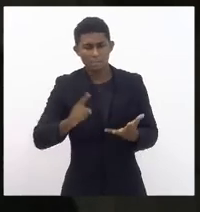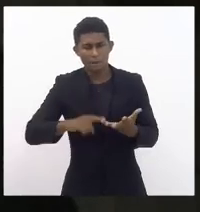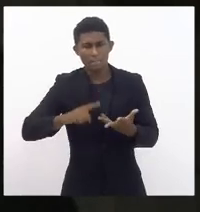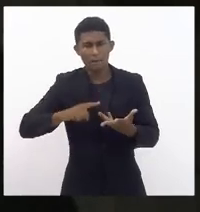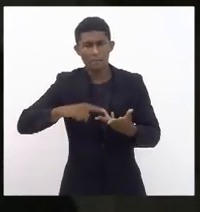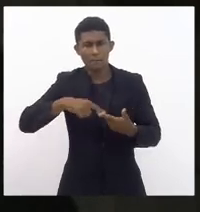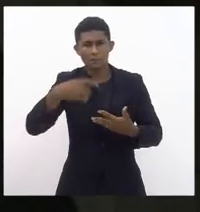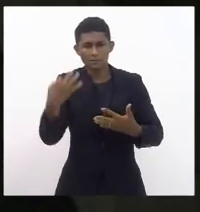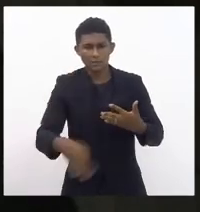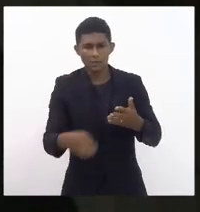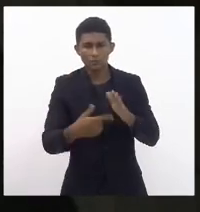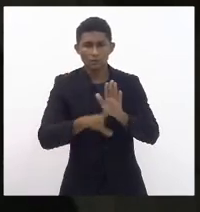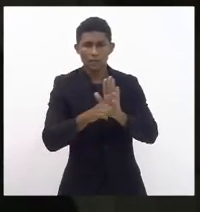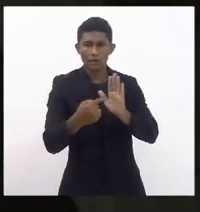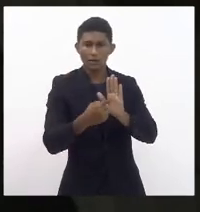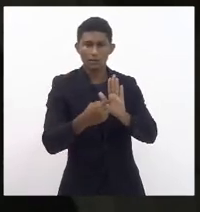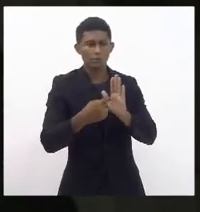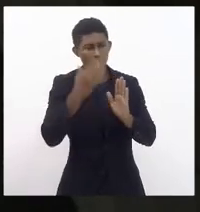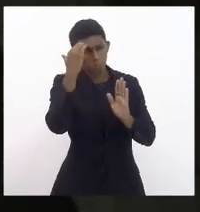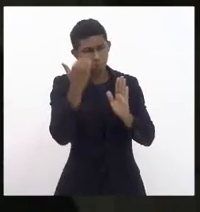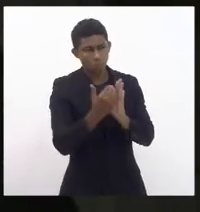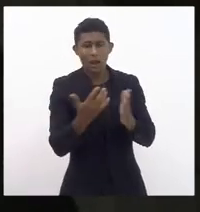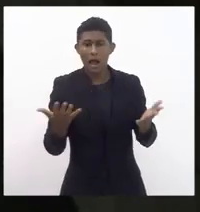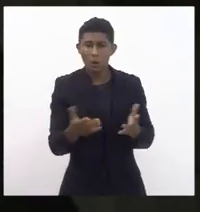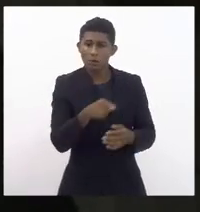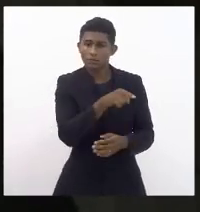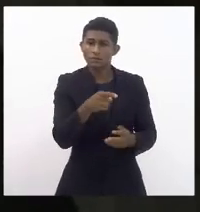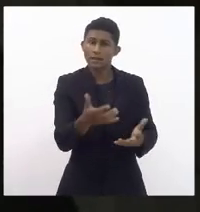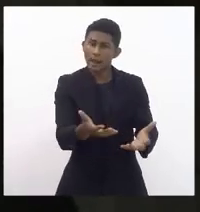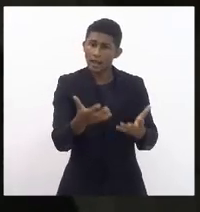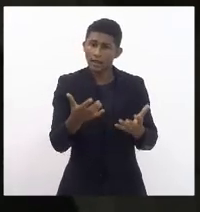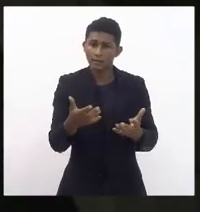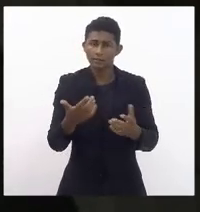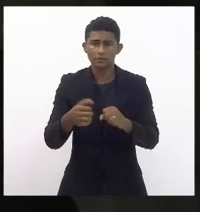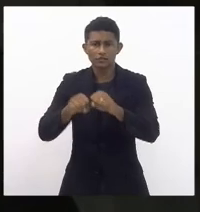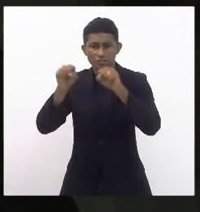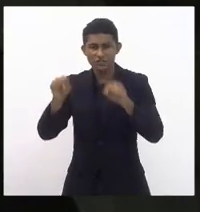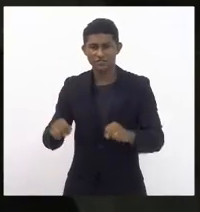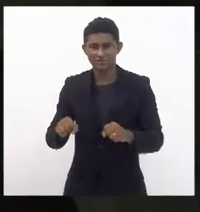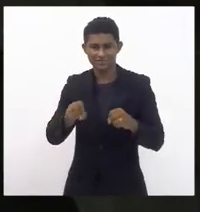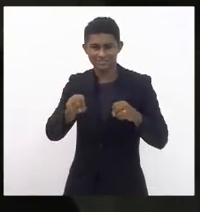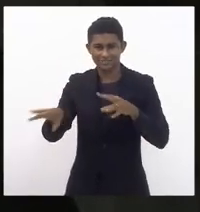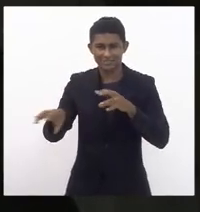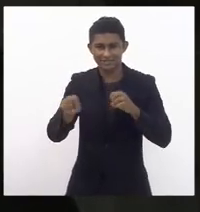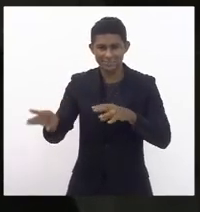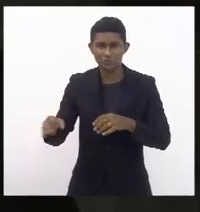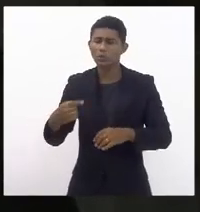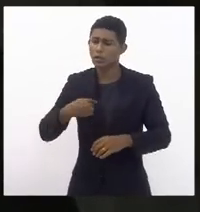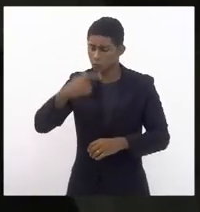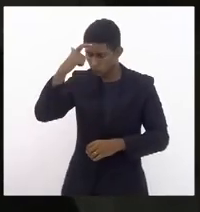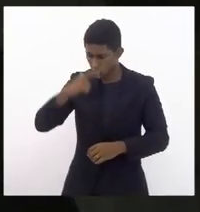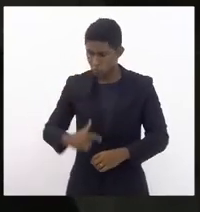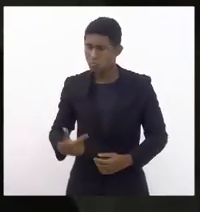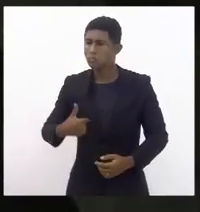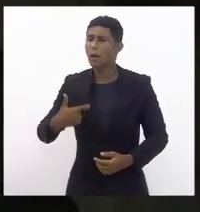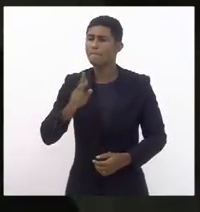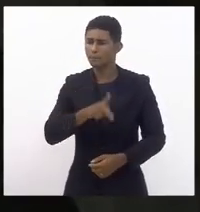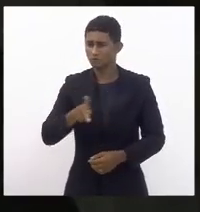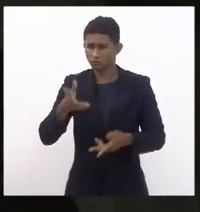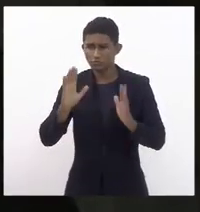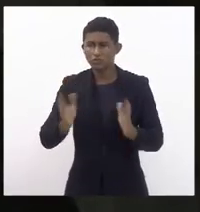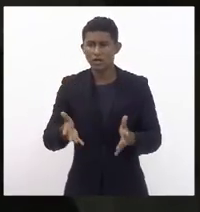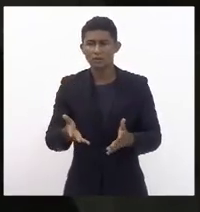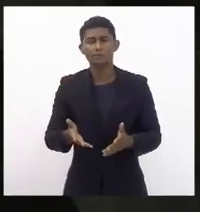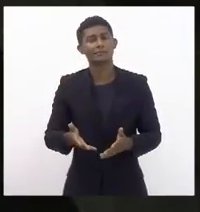exigências da legislação e querem o reconhecimento dos sistemas de ensino da sua condição docente Isso é uma